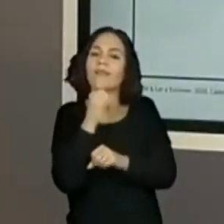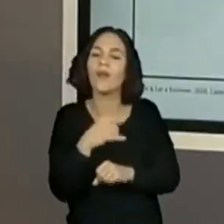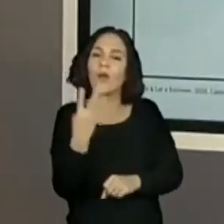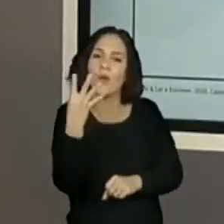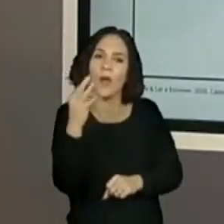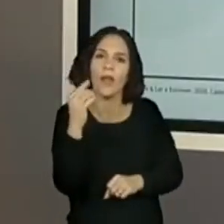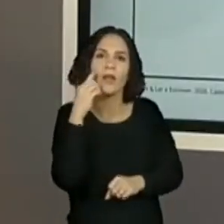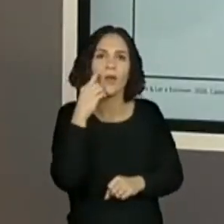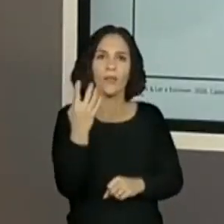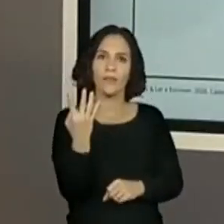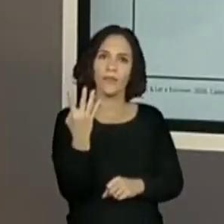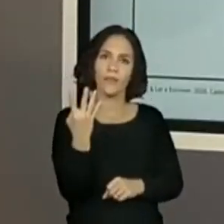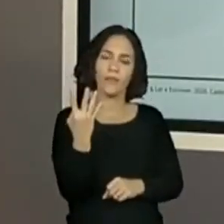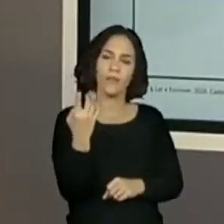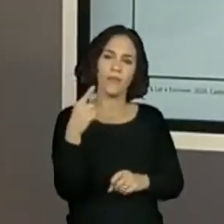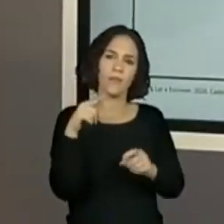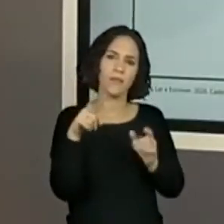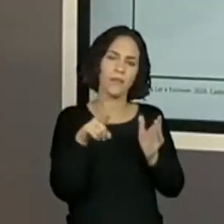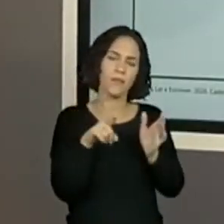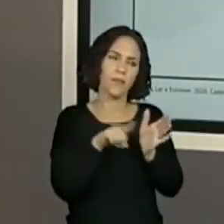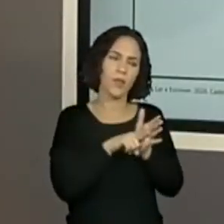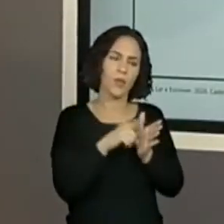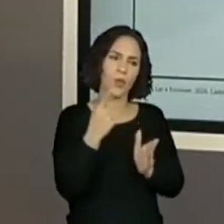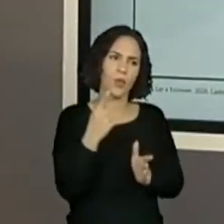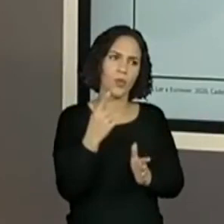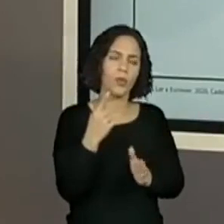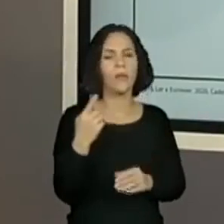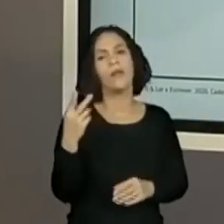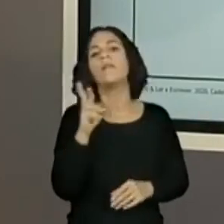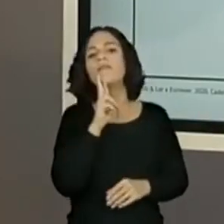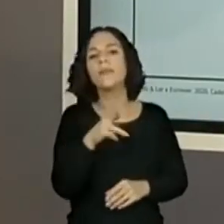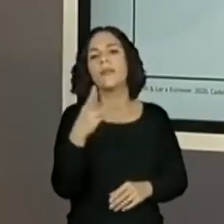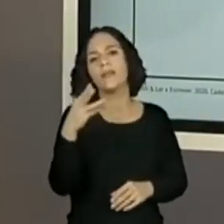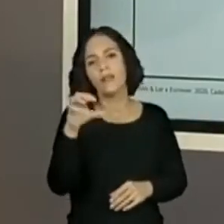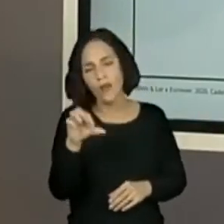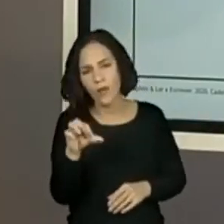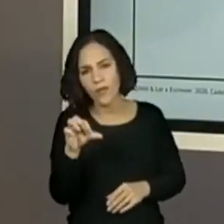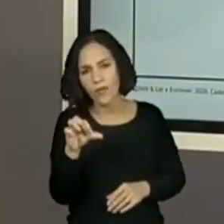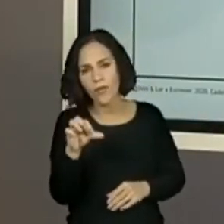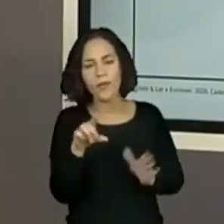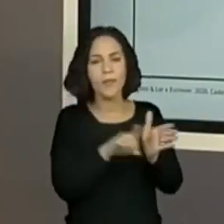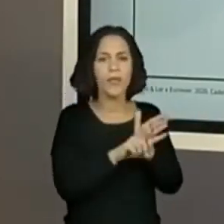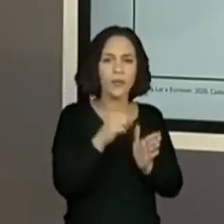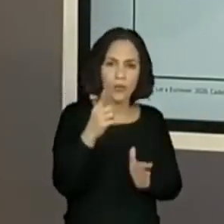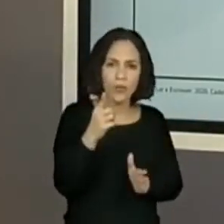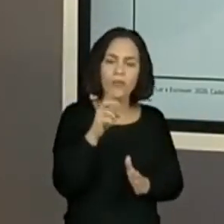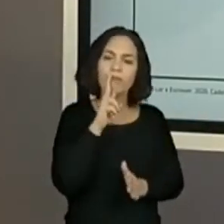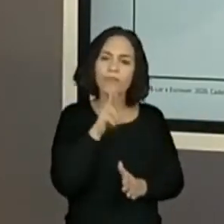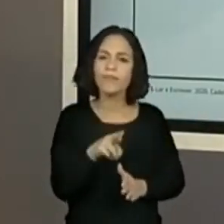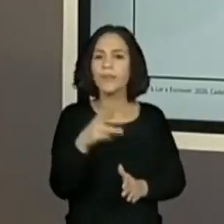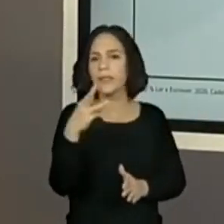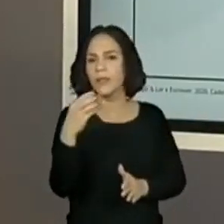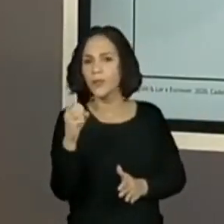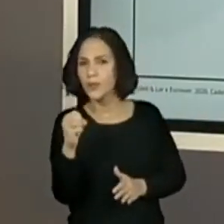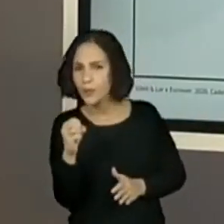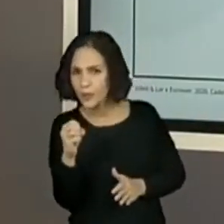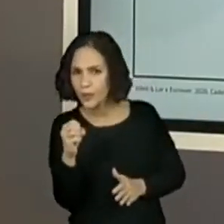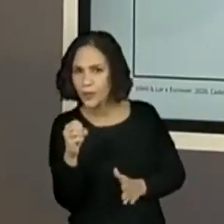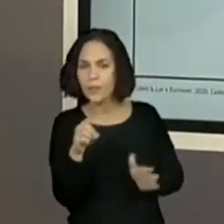vou diminuindo, ó, 40, menos 1, 39. Menos 1, 38. Menos 1,